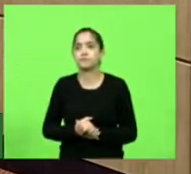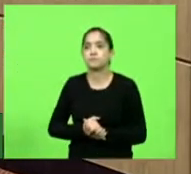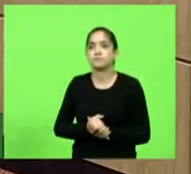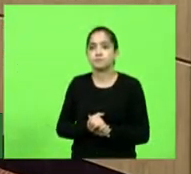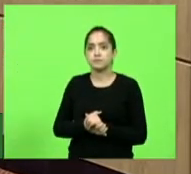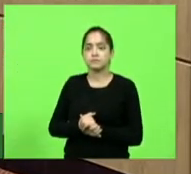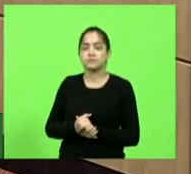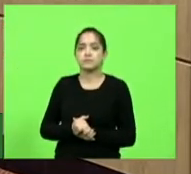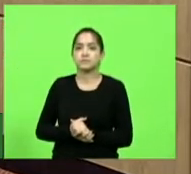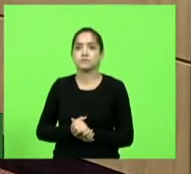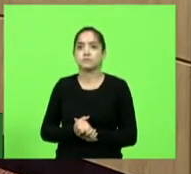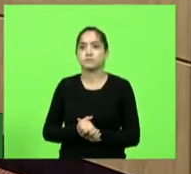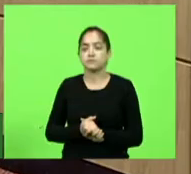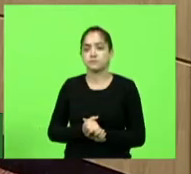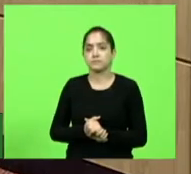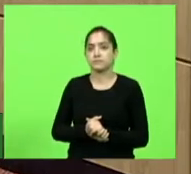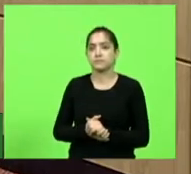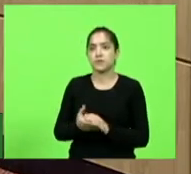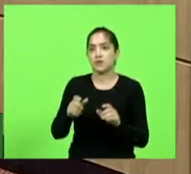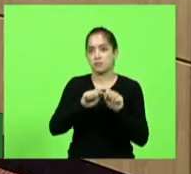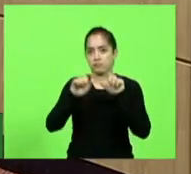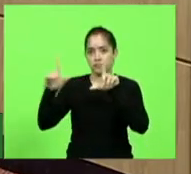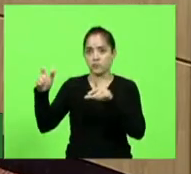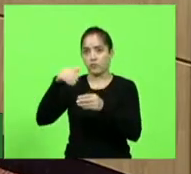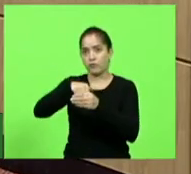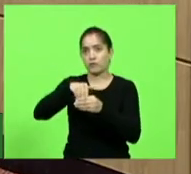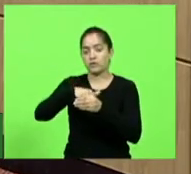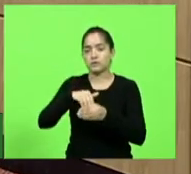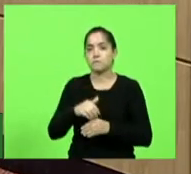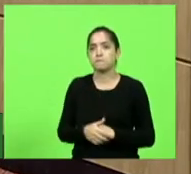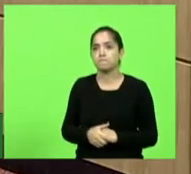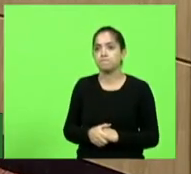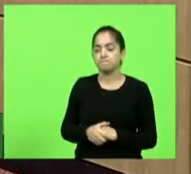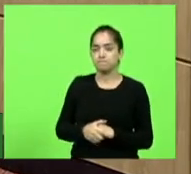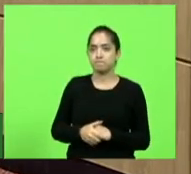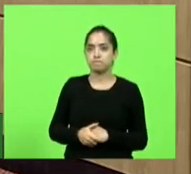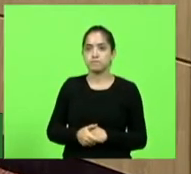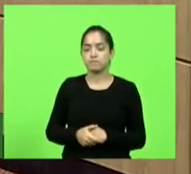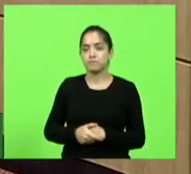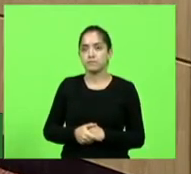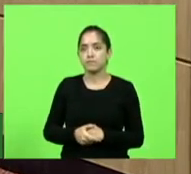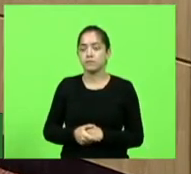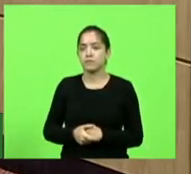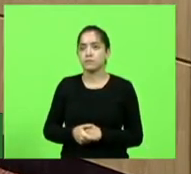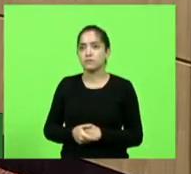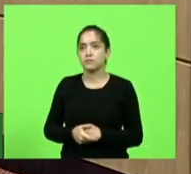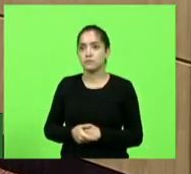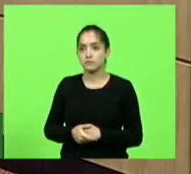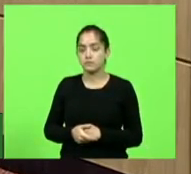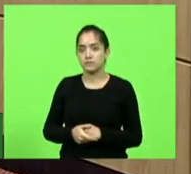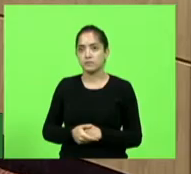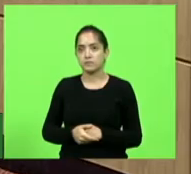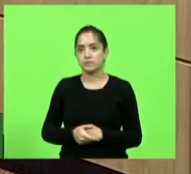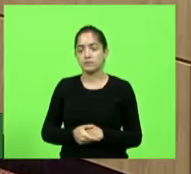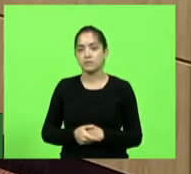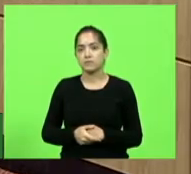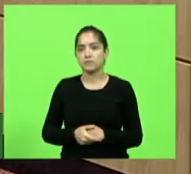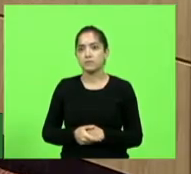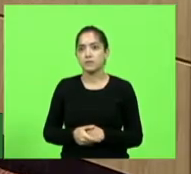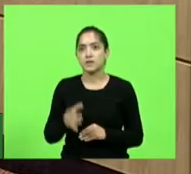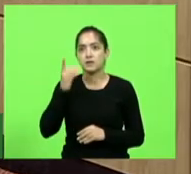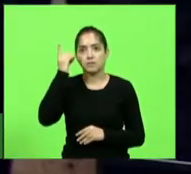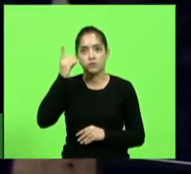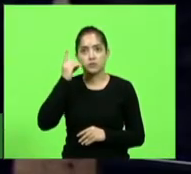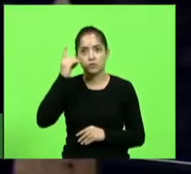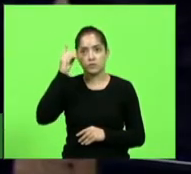Vossa Excelência está requerendo votação no painel? Sim, senhor. Pela ordem, senhor presidente. Senhor presidente. Pela ordem, Milton Alves. Deputado Milton